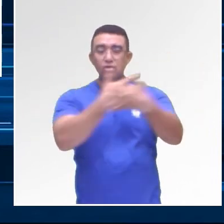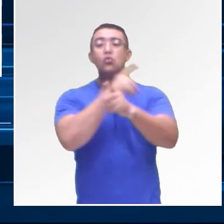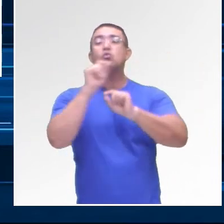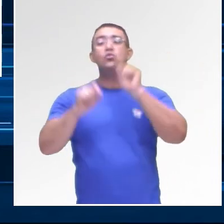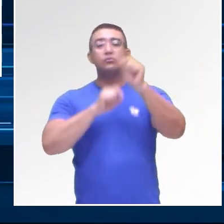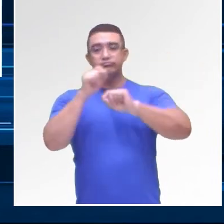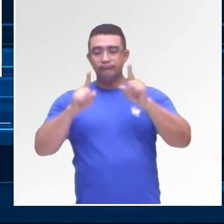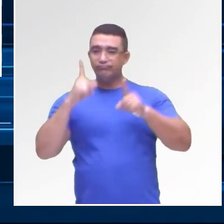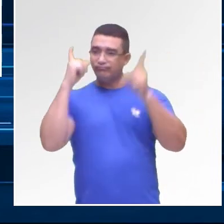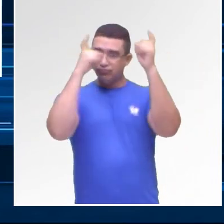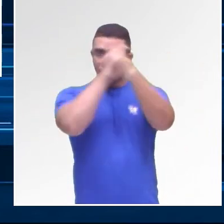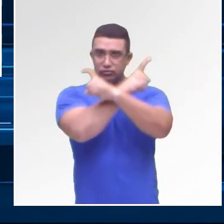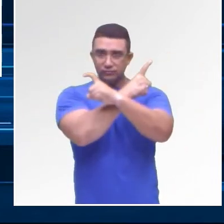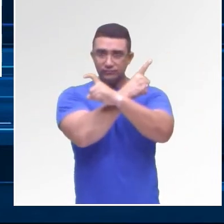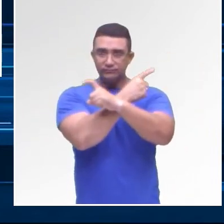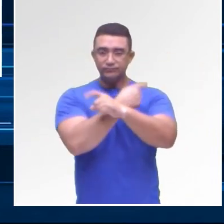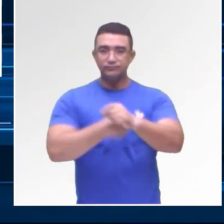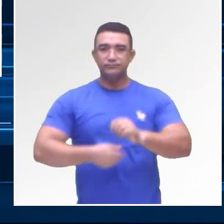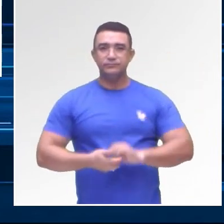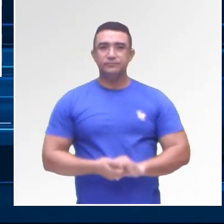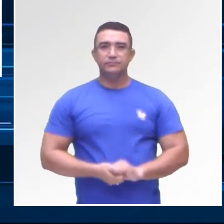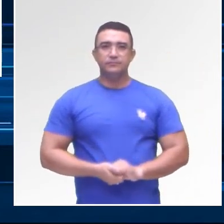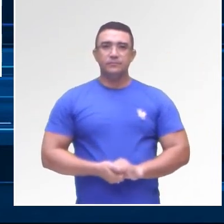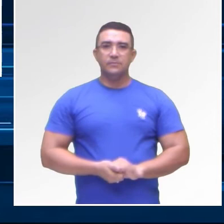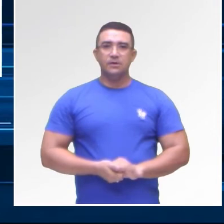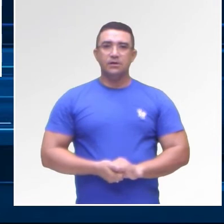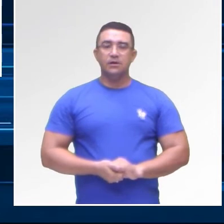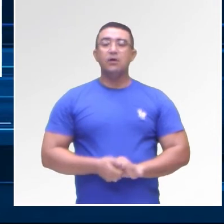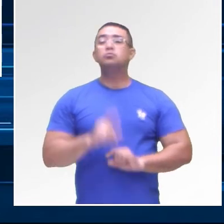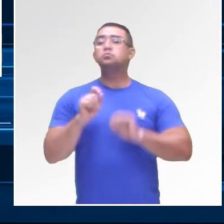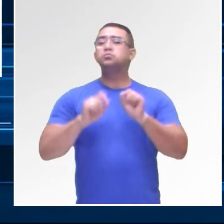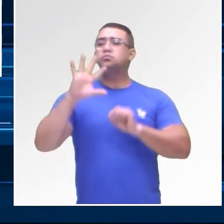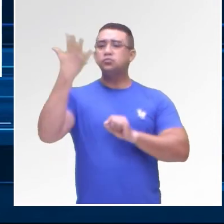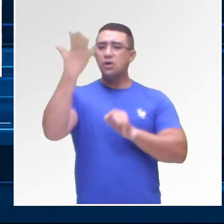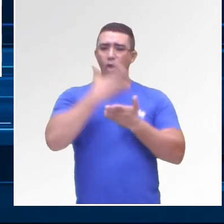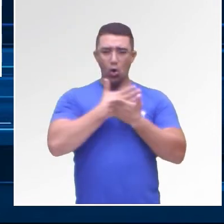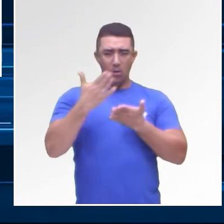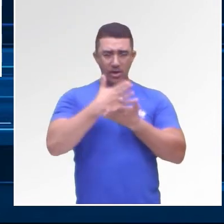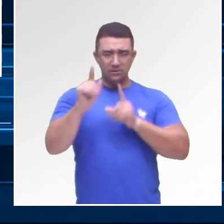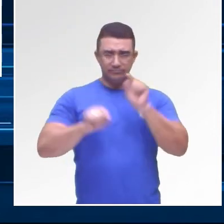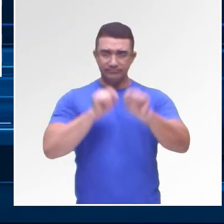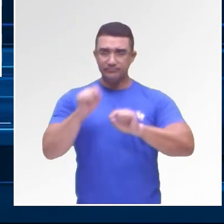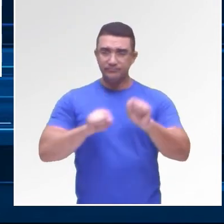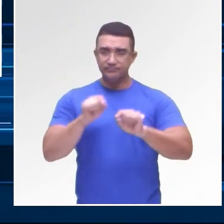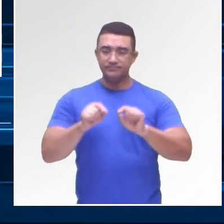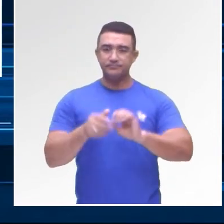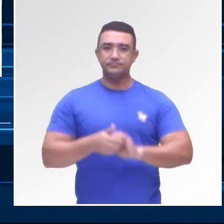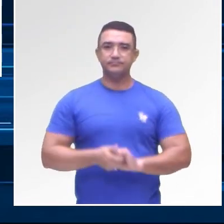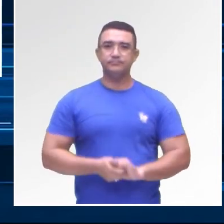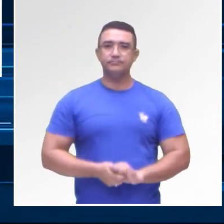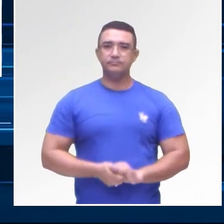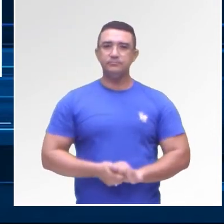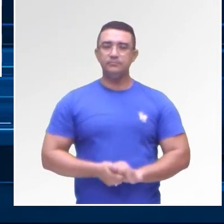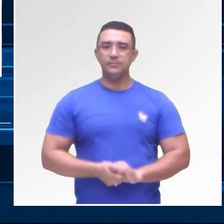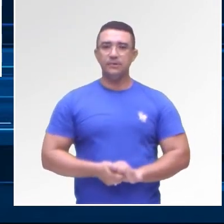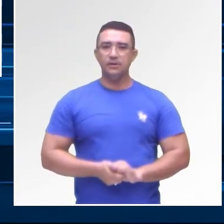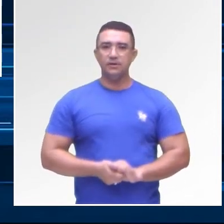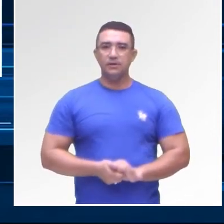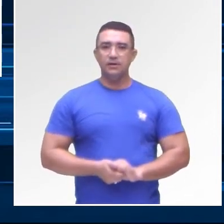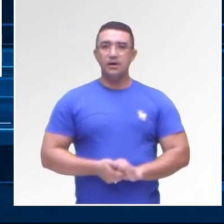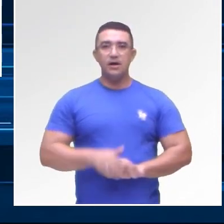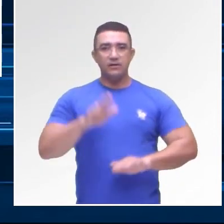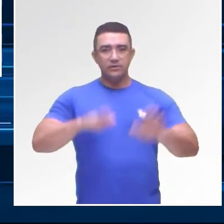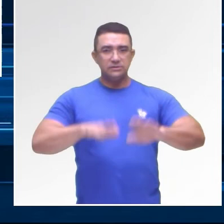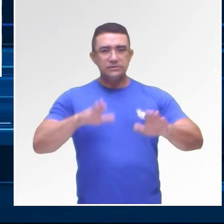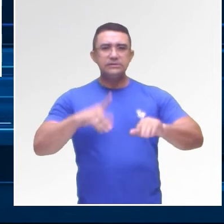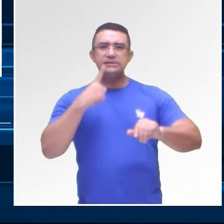passar. E aí começa a questão da luta do nosso